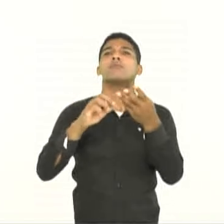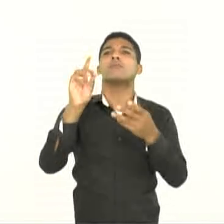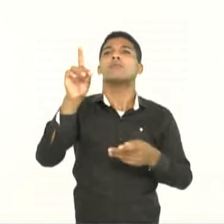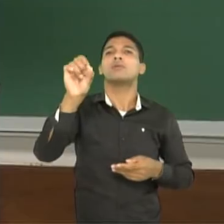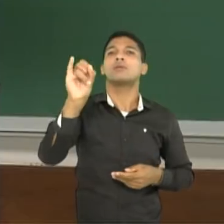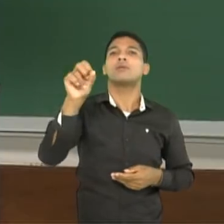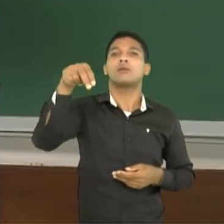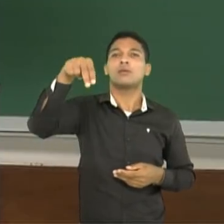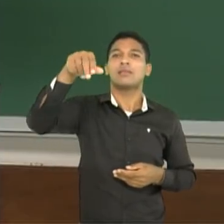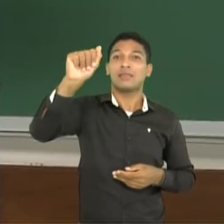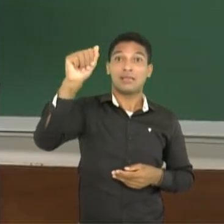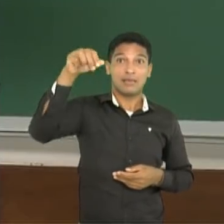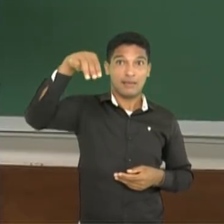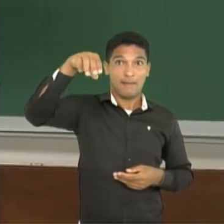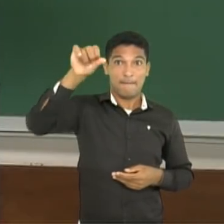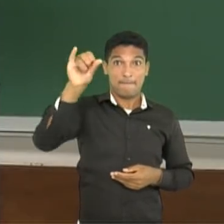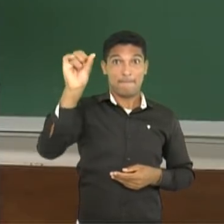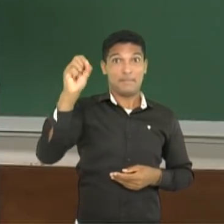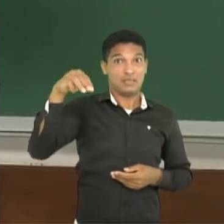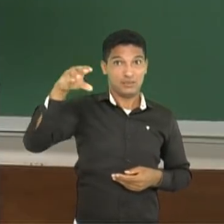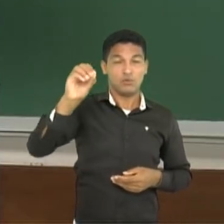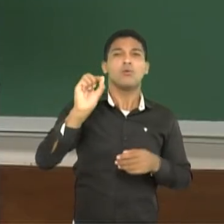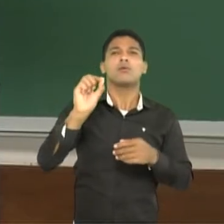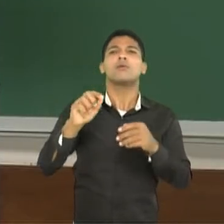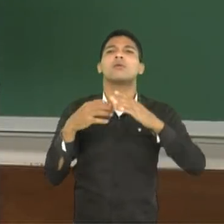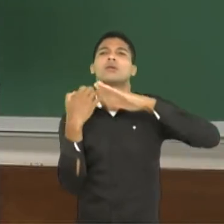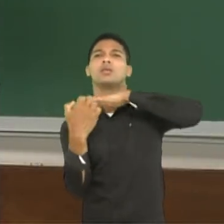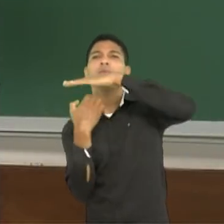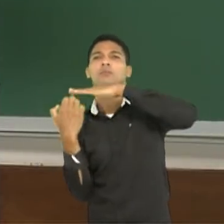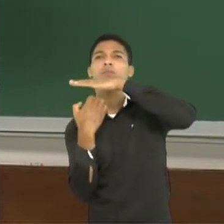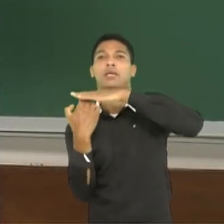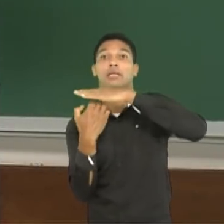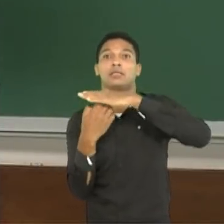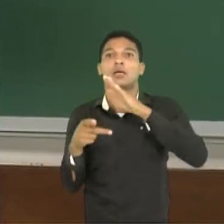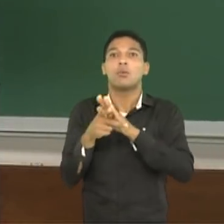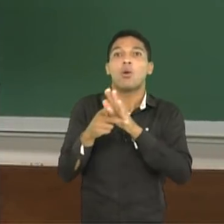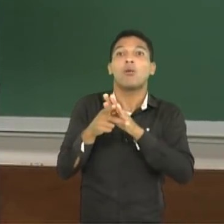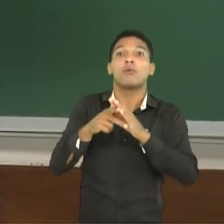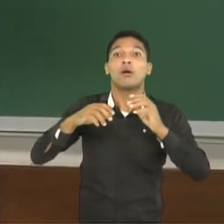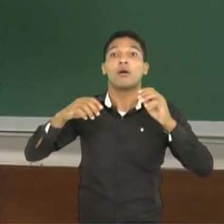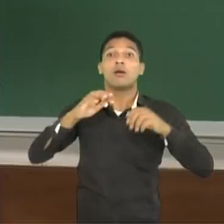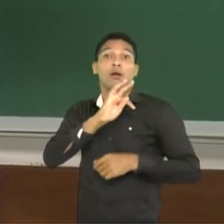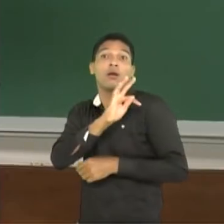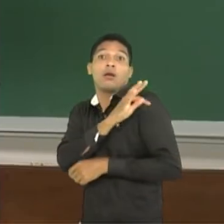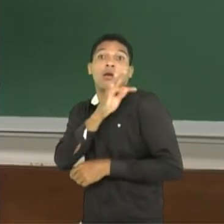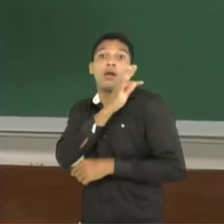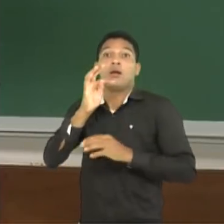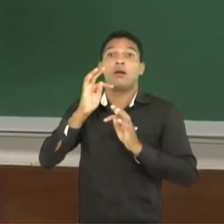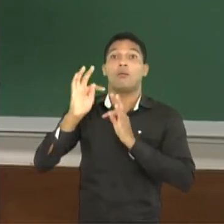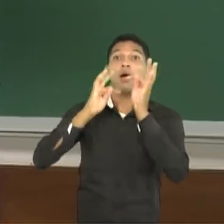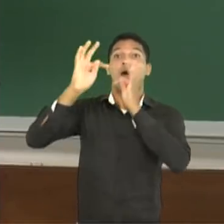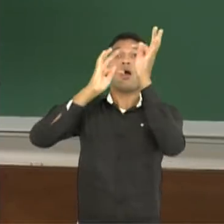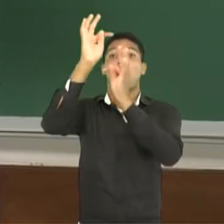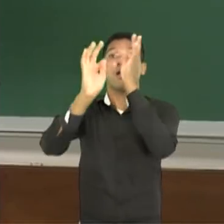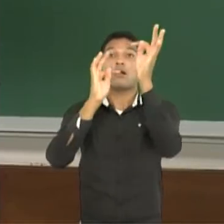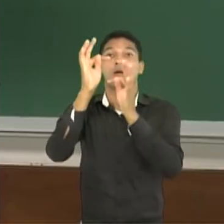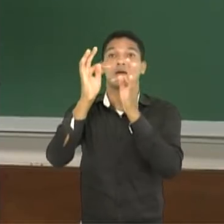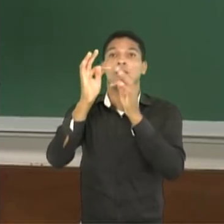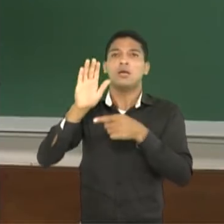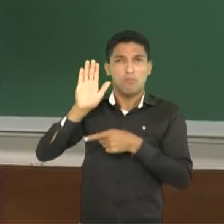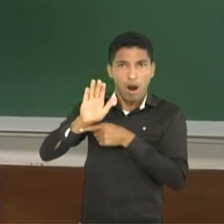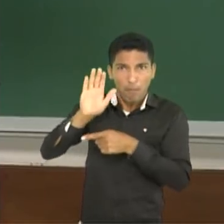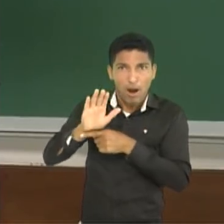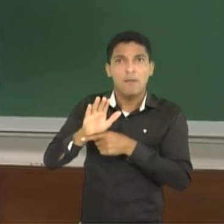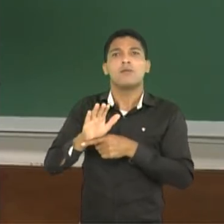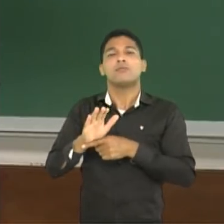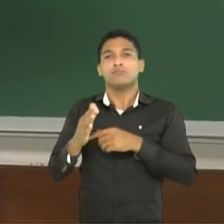algumas características, vocês poderiam relacionar outras mais, a professora trabalhou com alguns exemplos aqui, mas que são para